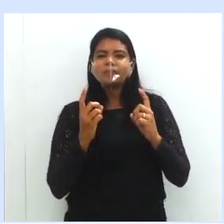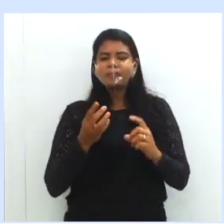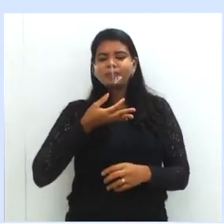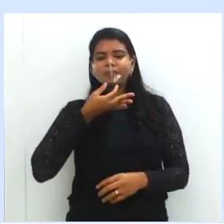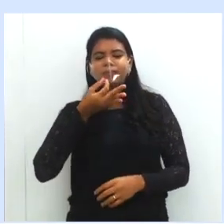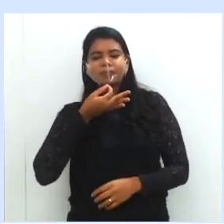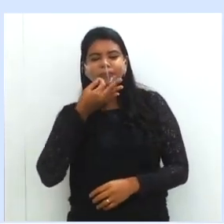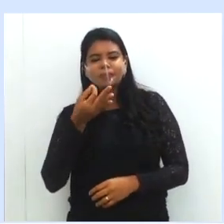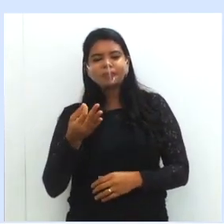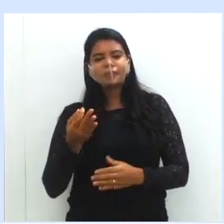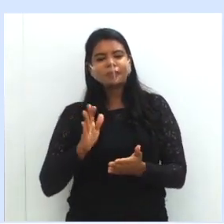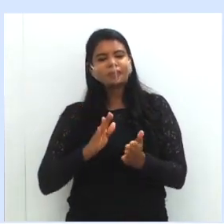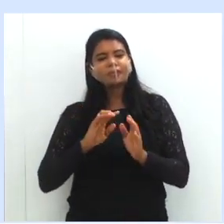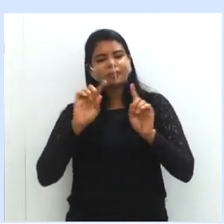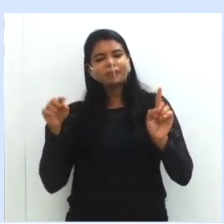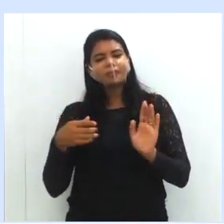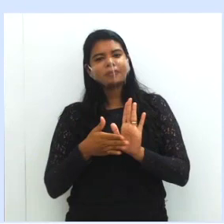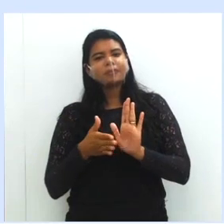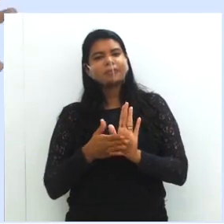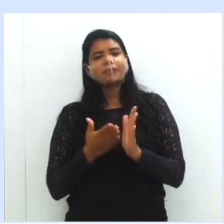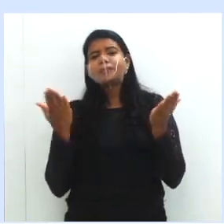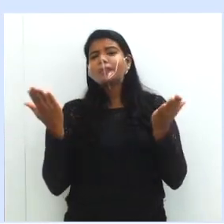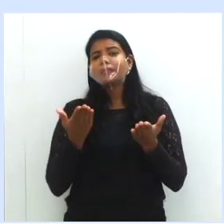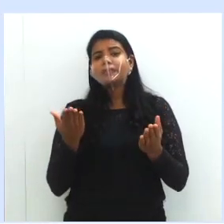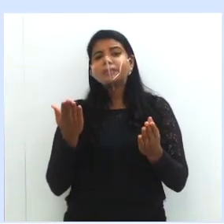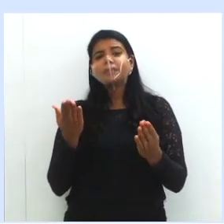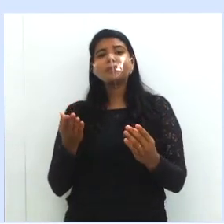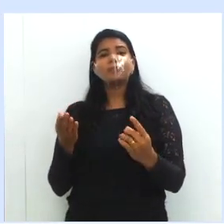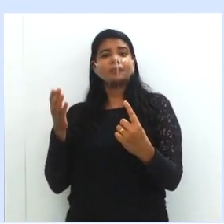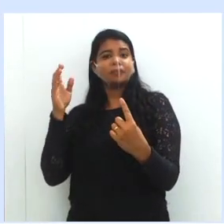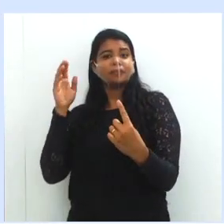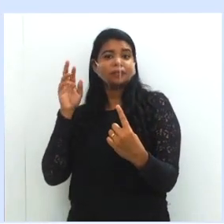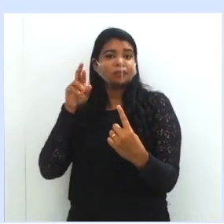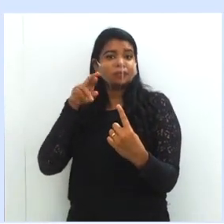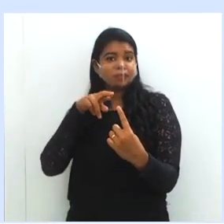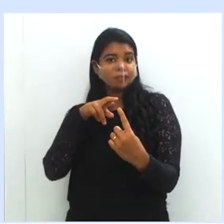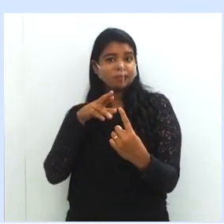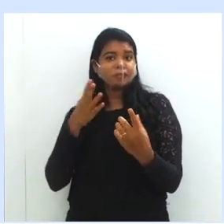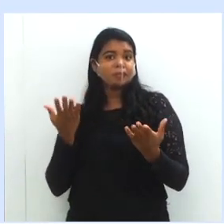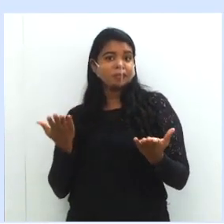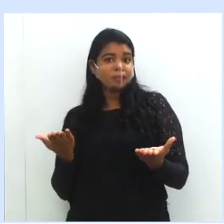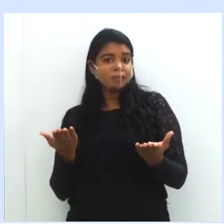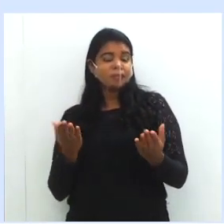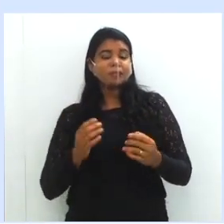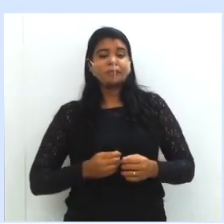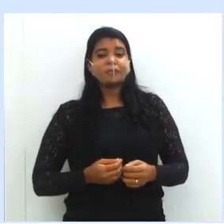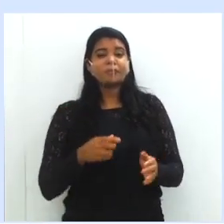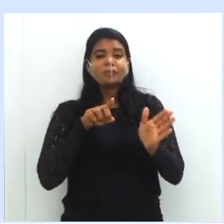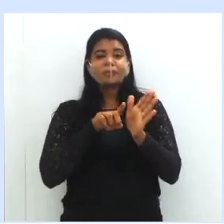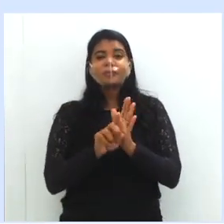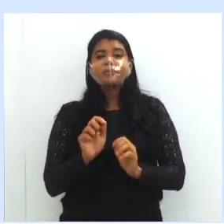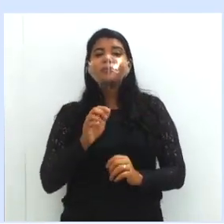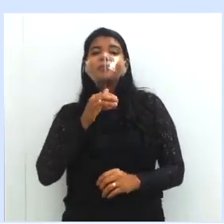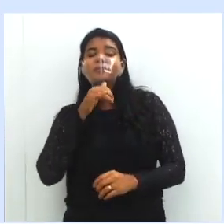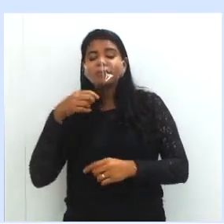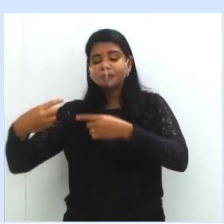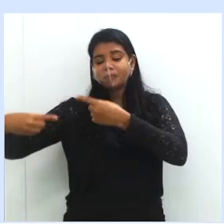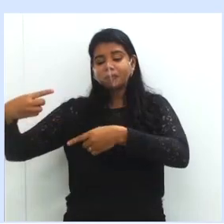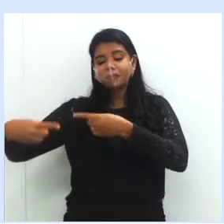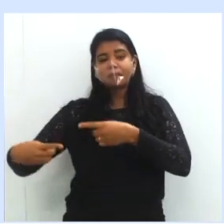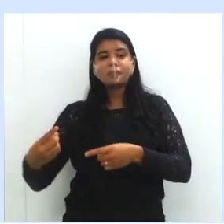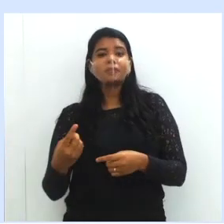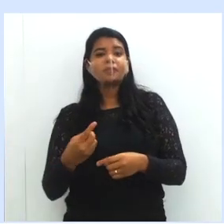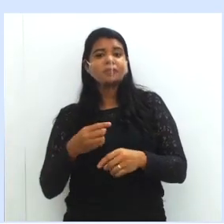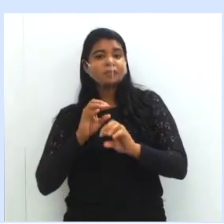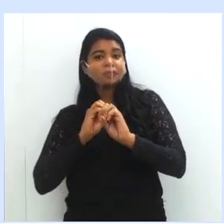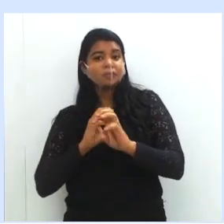se propõe. Vejamos, qual será o objetivo? Já que vamos falar nesta questão, a questão de a política e